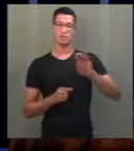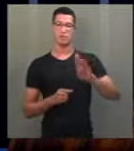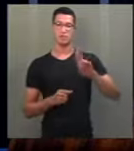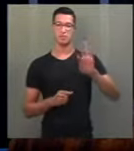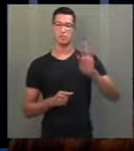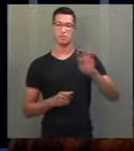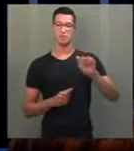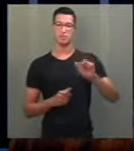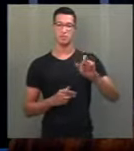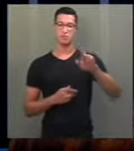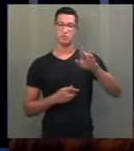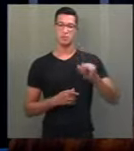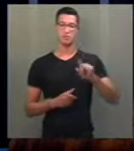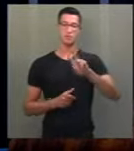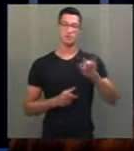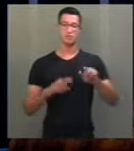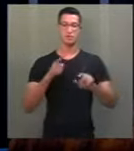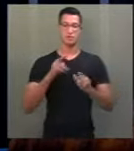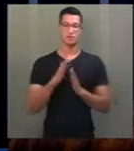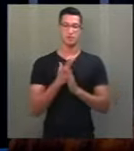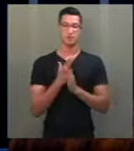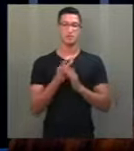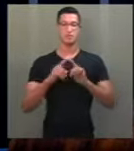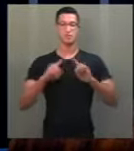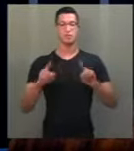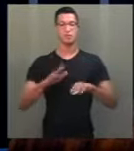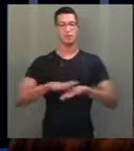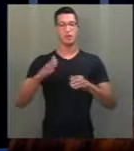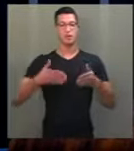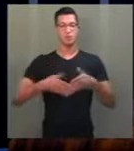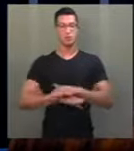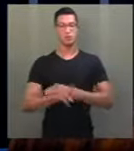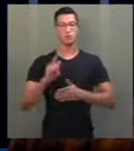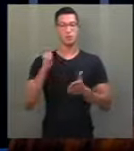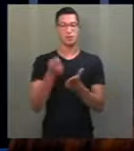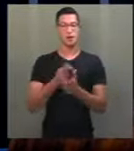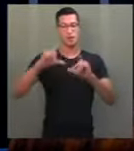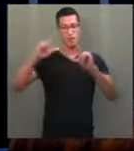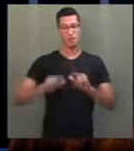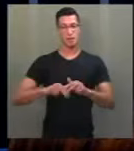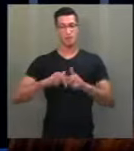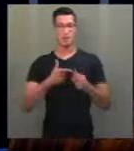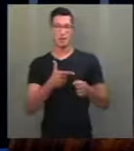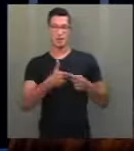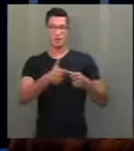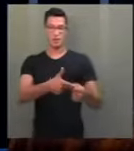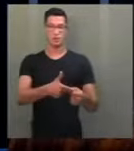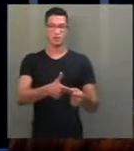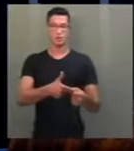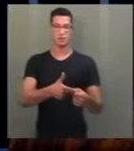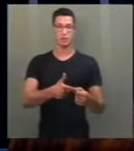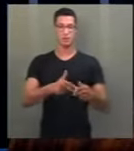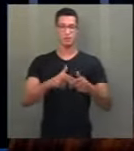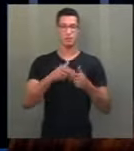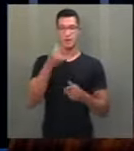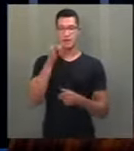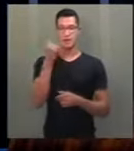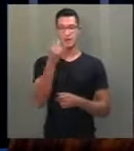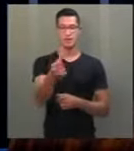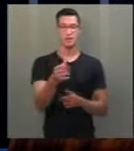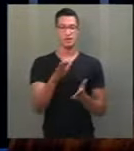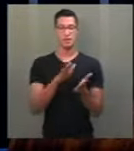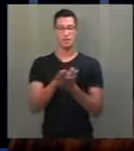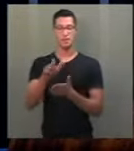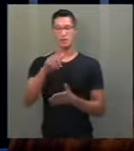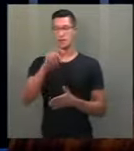possibilitará aos maranhenses mais humildes pagar menos pela gasolina, pela energia, pelo gás